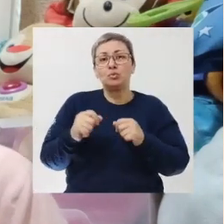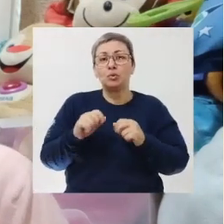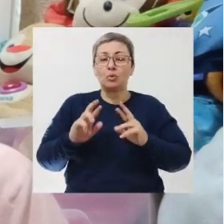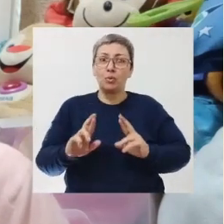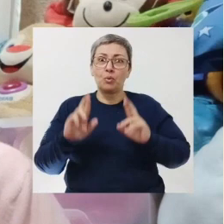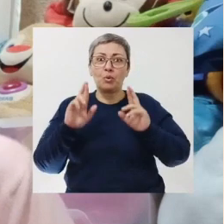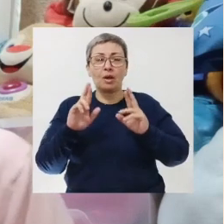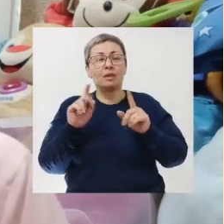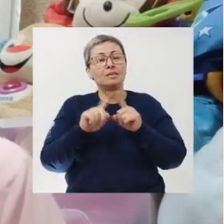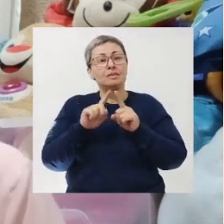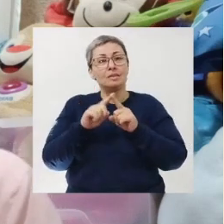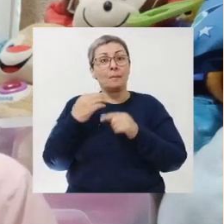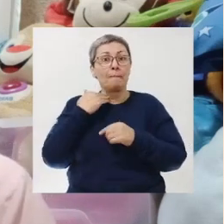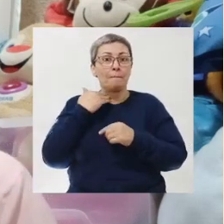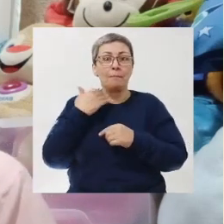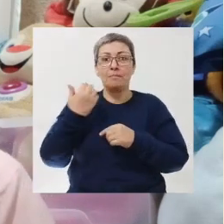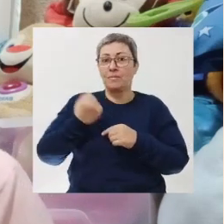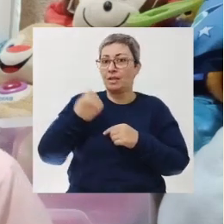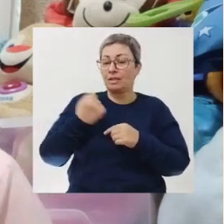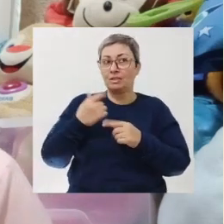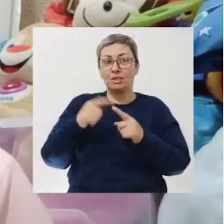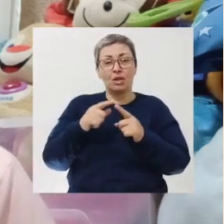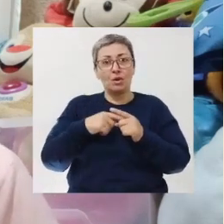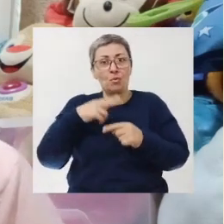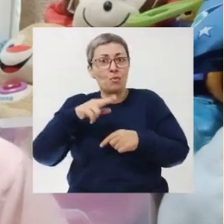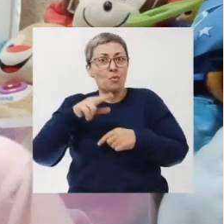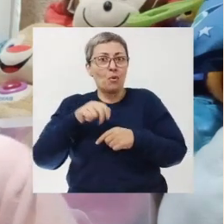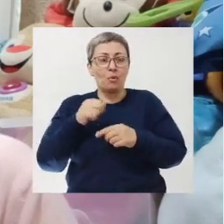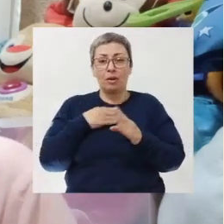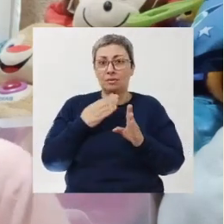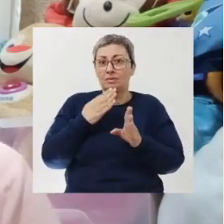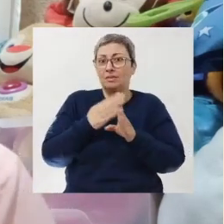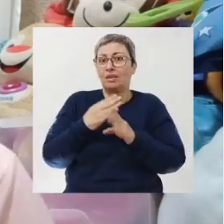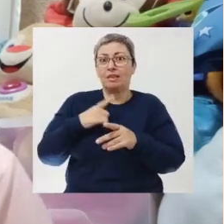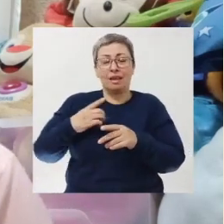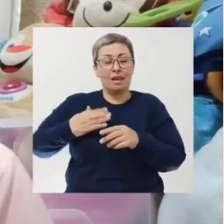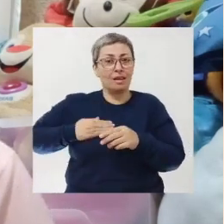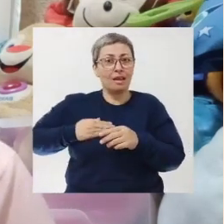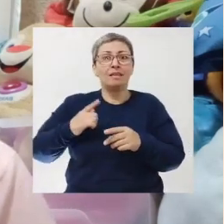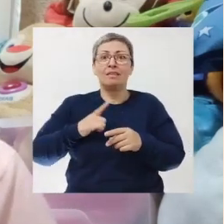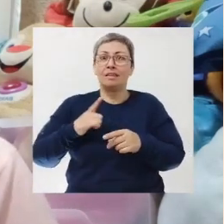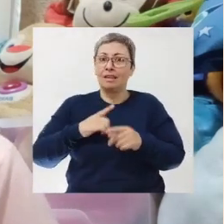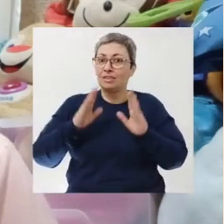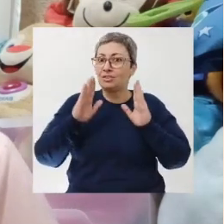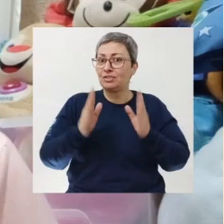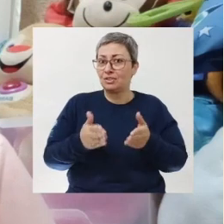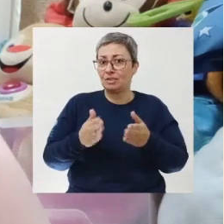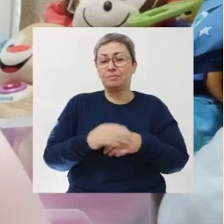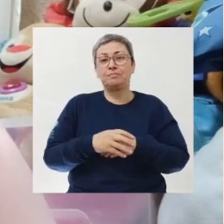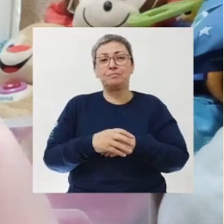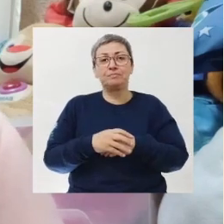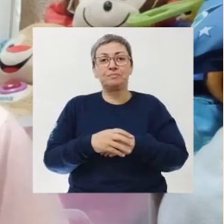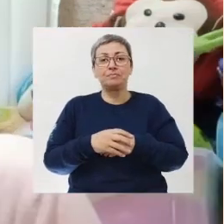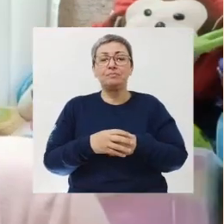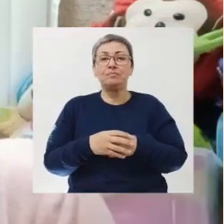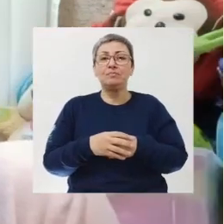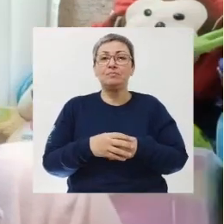tudo isso graças ao banco de leite, porque jamais eu ia descobrir que eu tinha leite naquele momento,